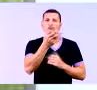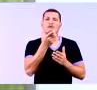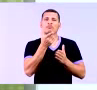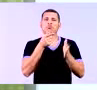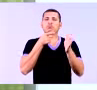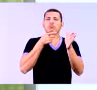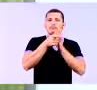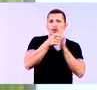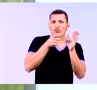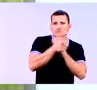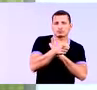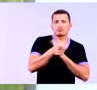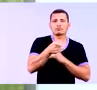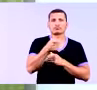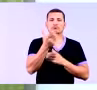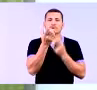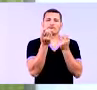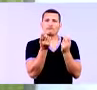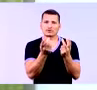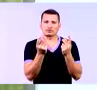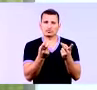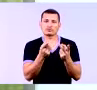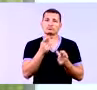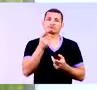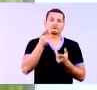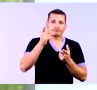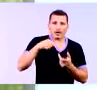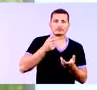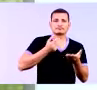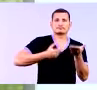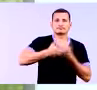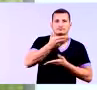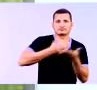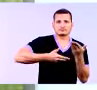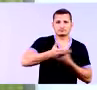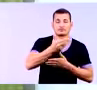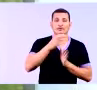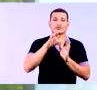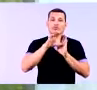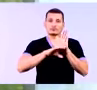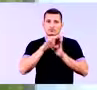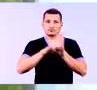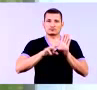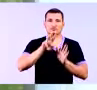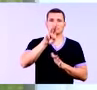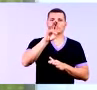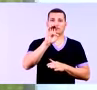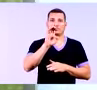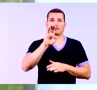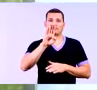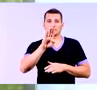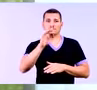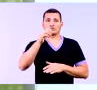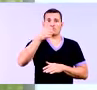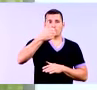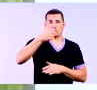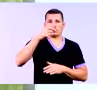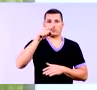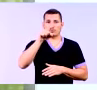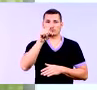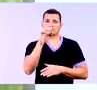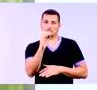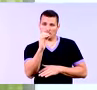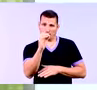questionamento ao vendedor. Tudo isso é interatividade. No conceito de Web 1.0, o primeiro momento